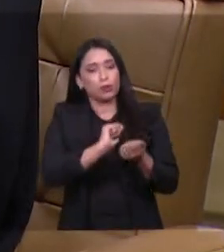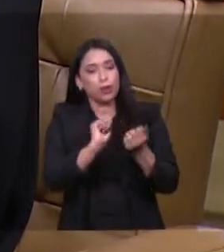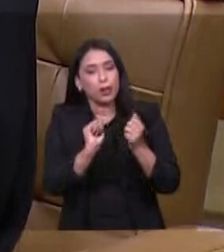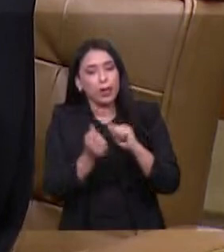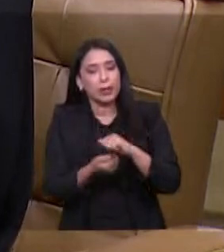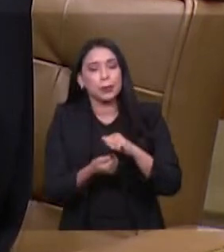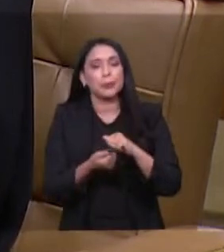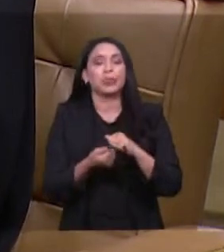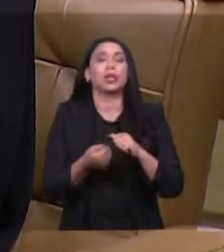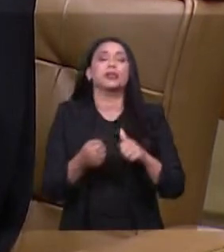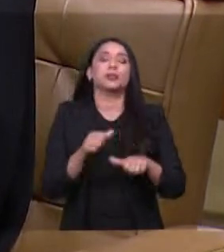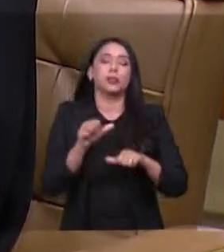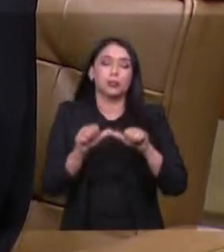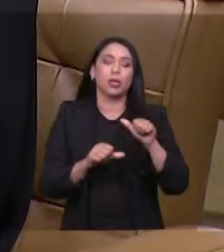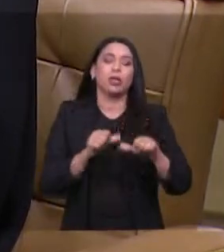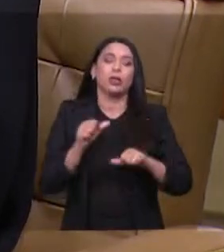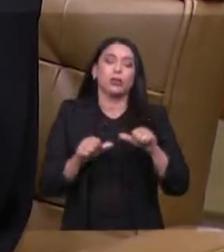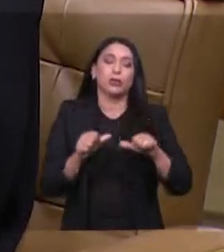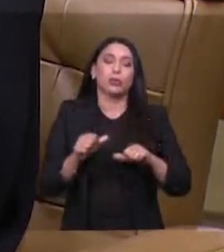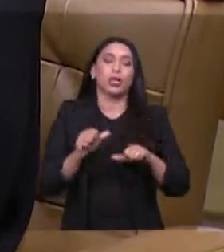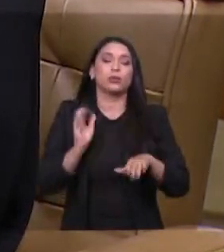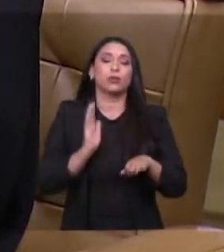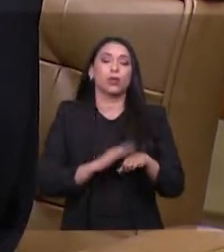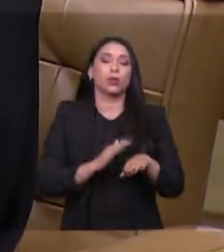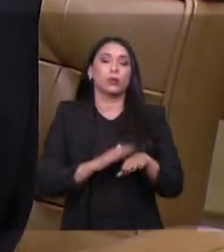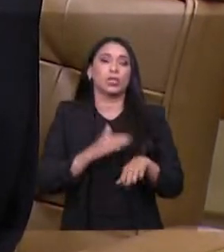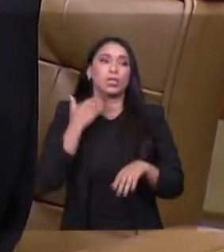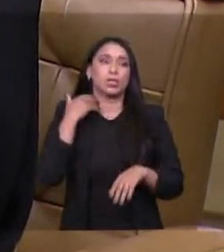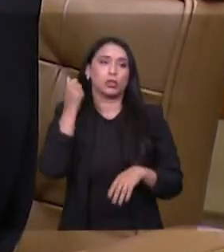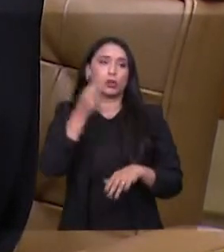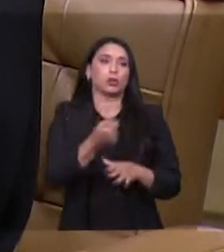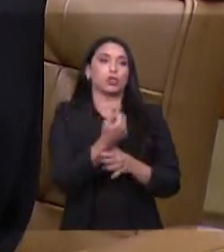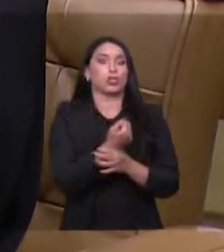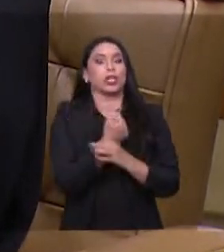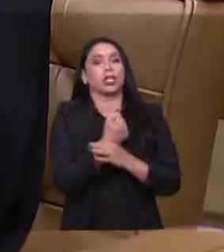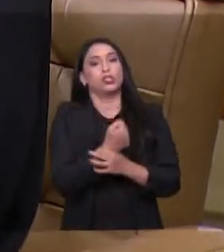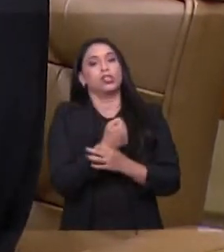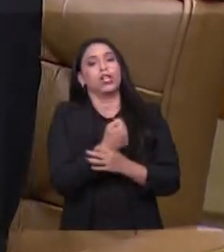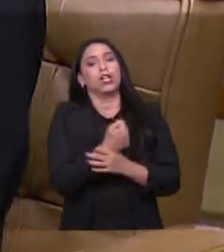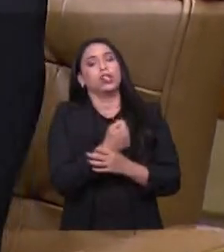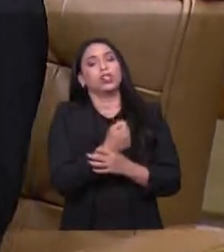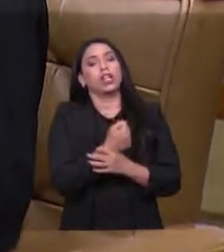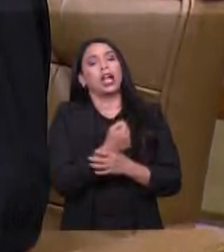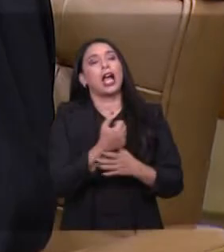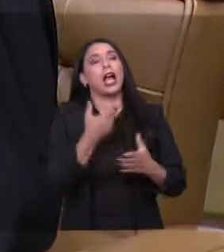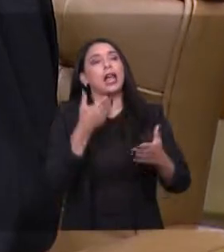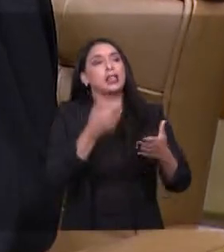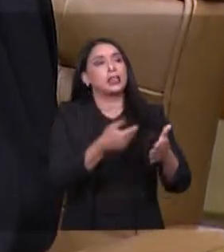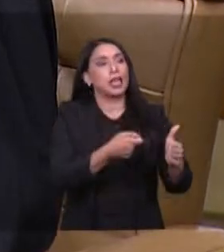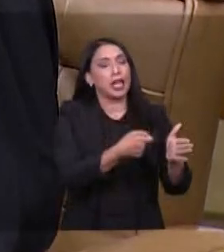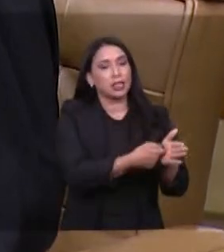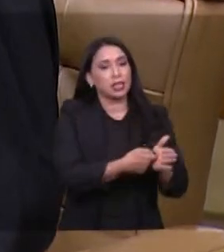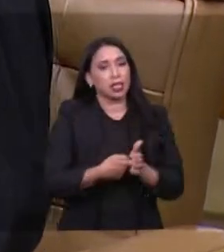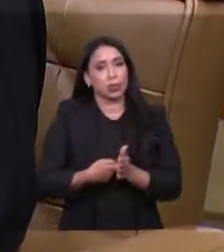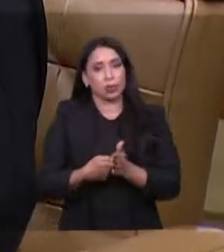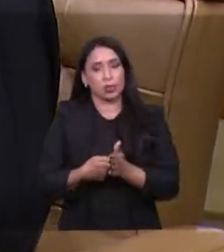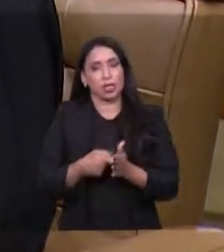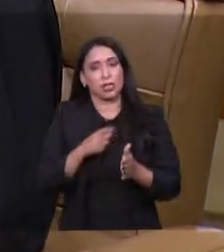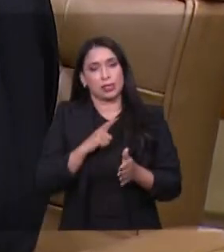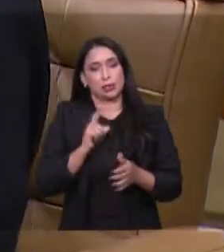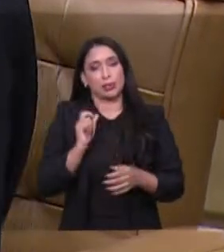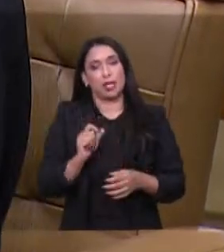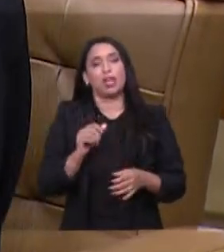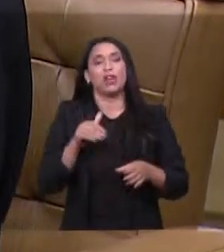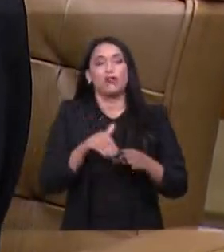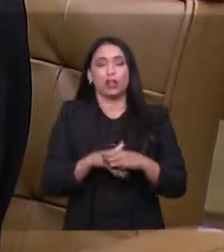estabelecer a competência do juiz das garantias até o oferecimento da denúncia ou queixa. Então, aqui estou